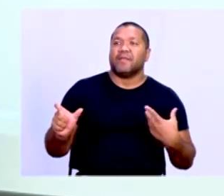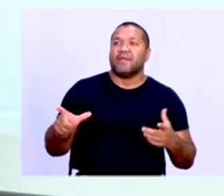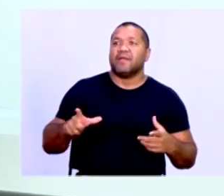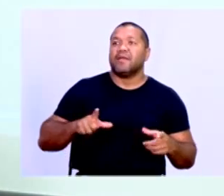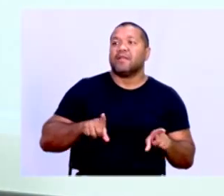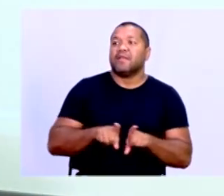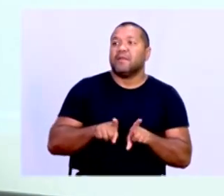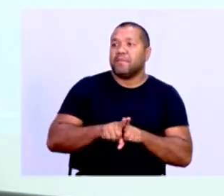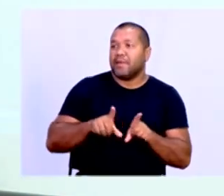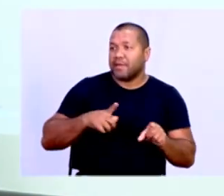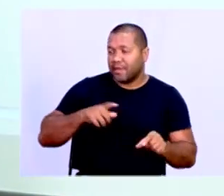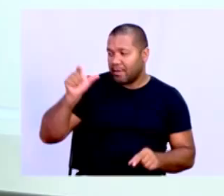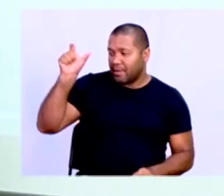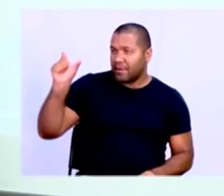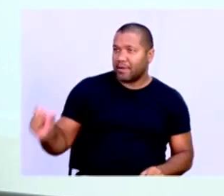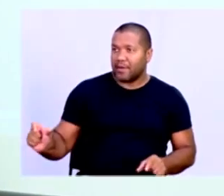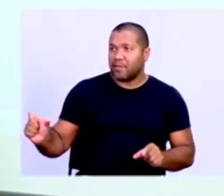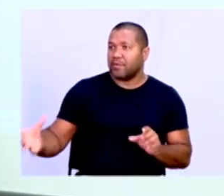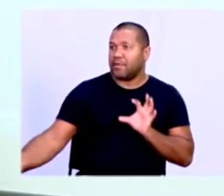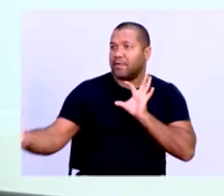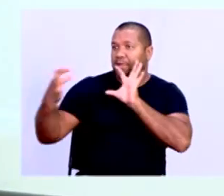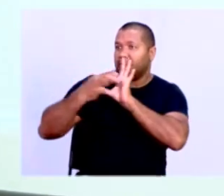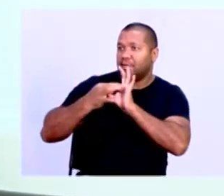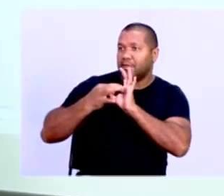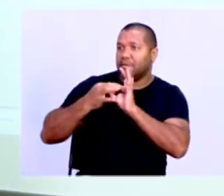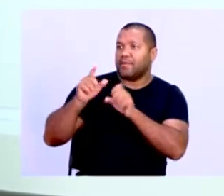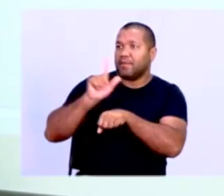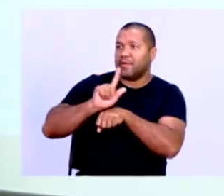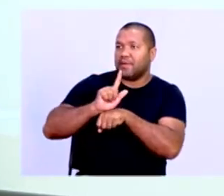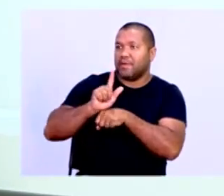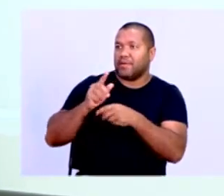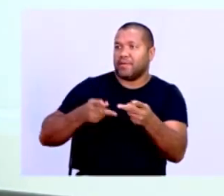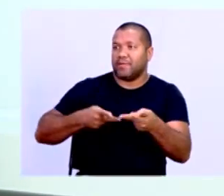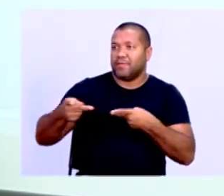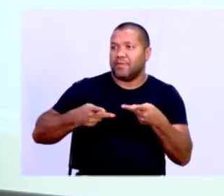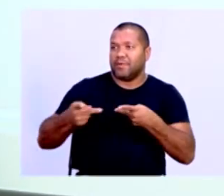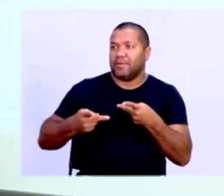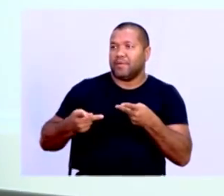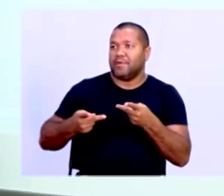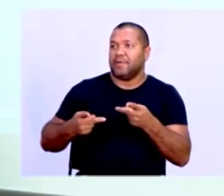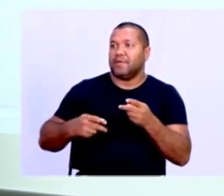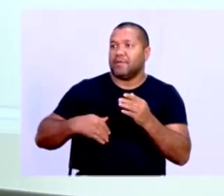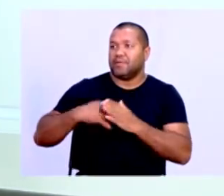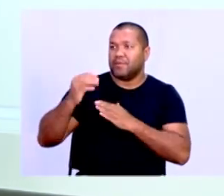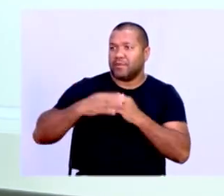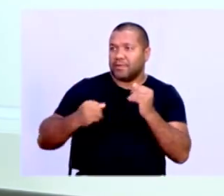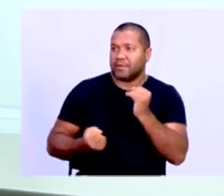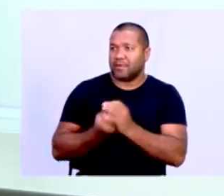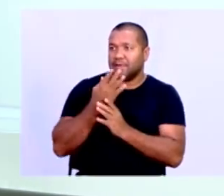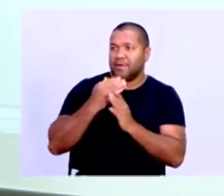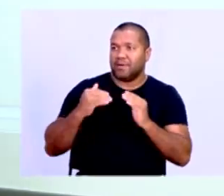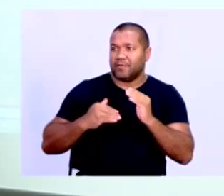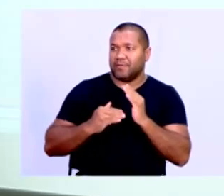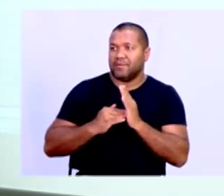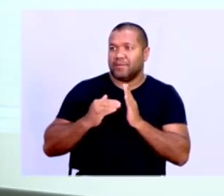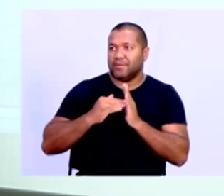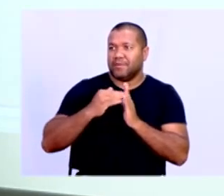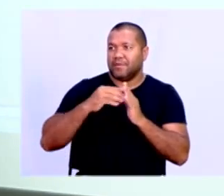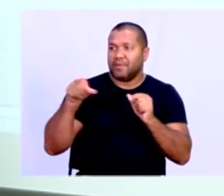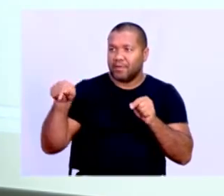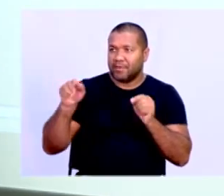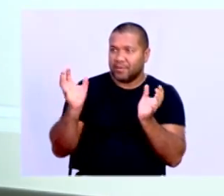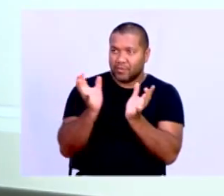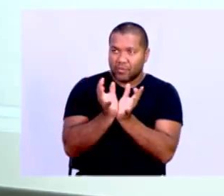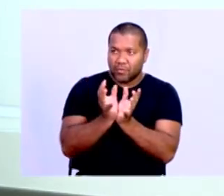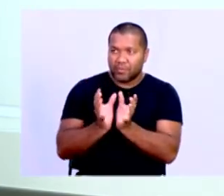participação do cliente, do gerente do projeto e do desenvolvedor. Então, essa equipe